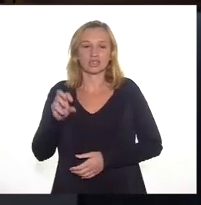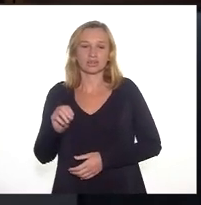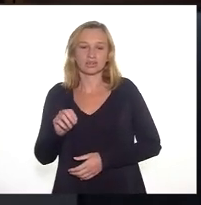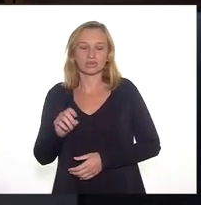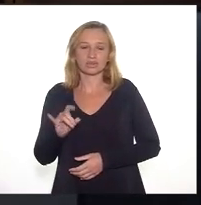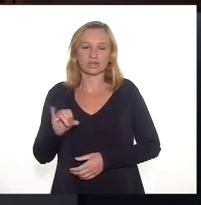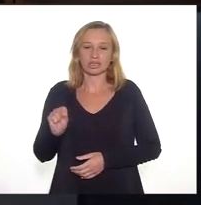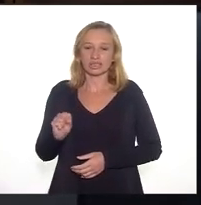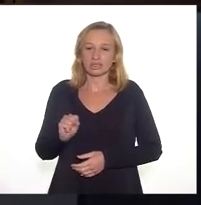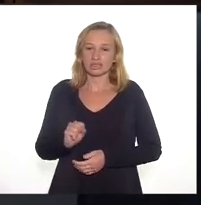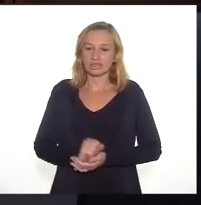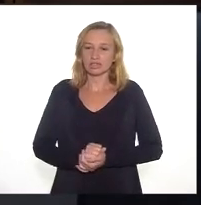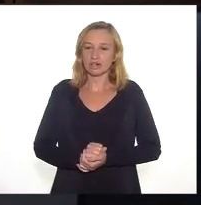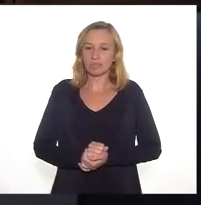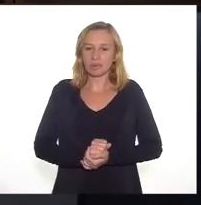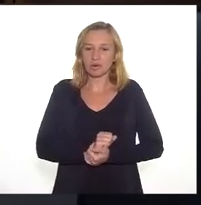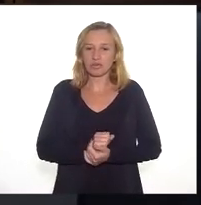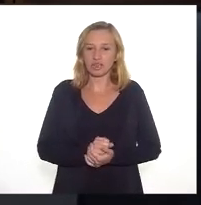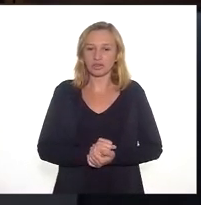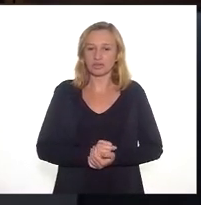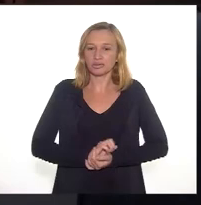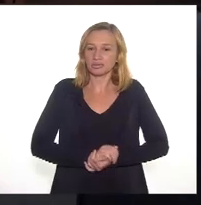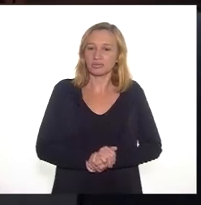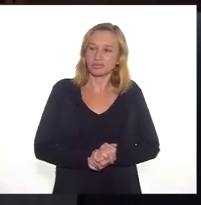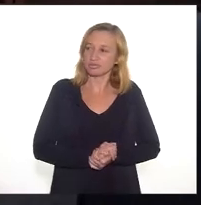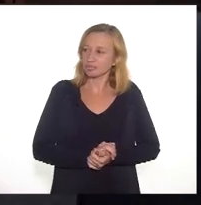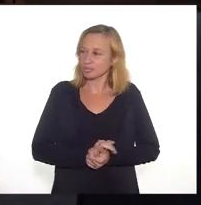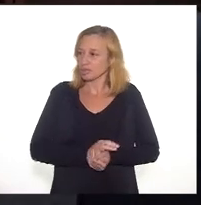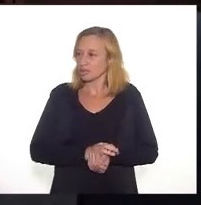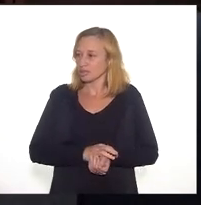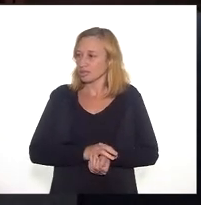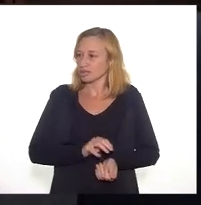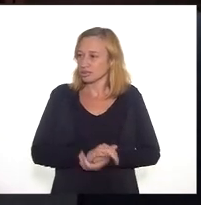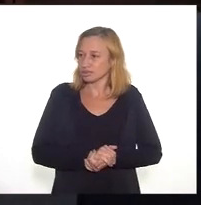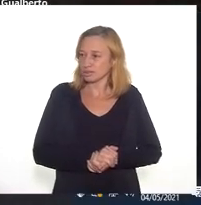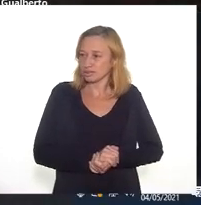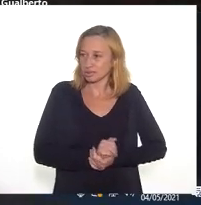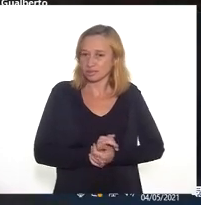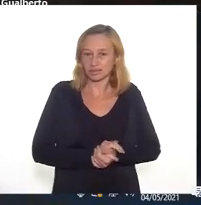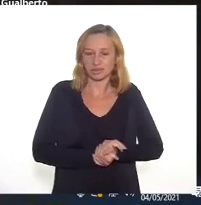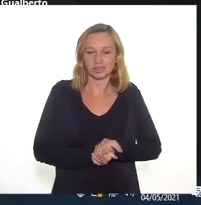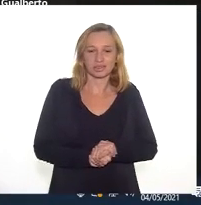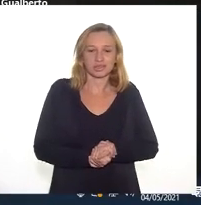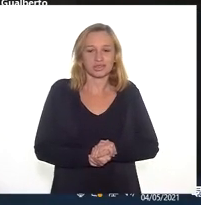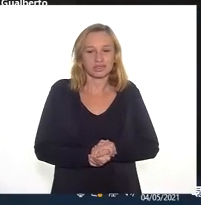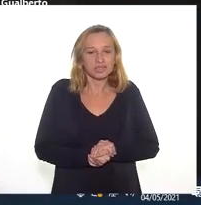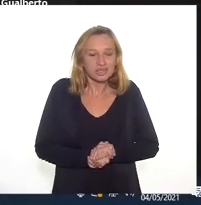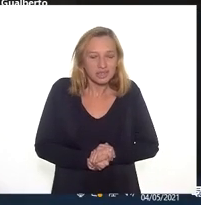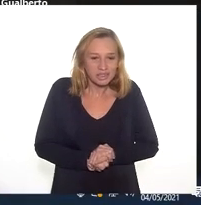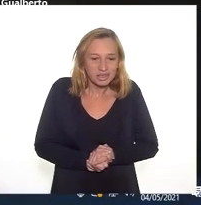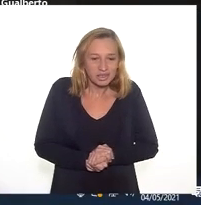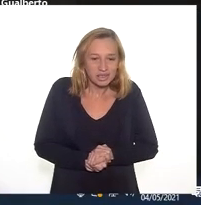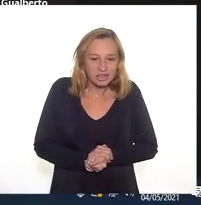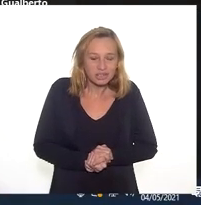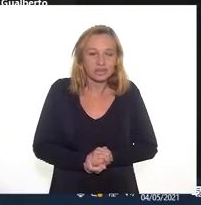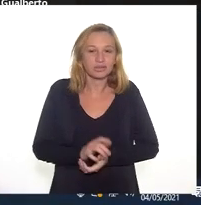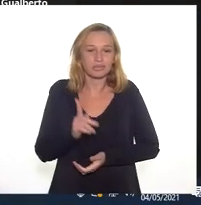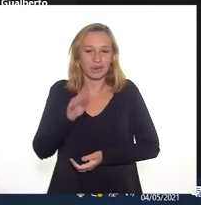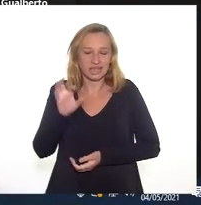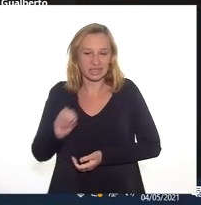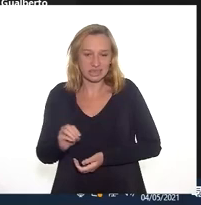Paulo, também é isso, Luiz? Epa! Também tem Dom Tempo, Bebeto,